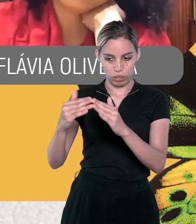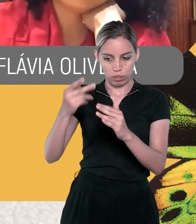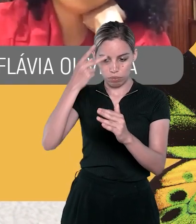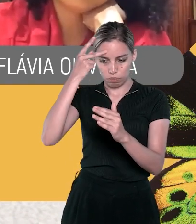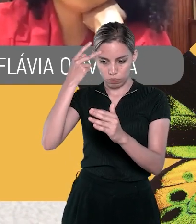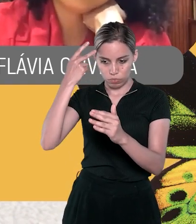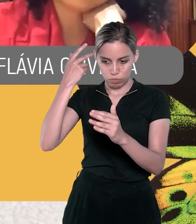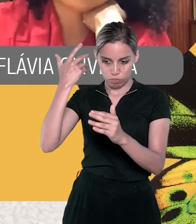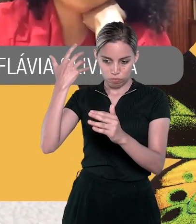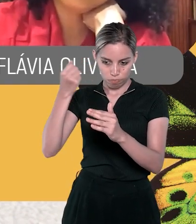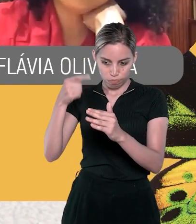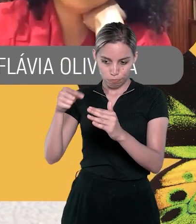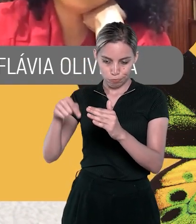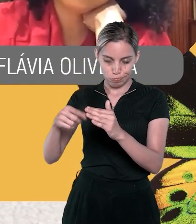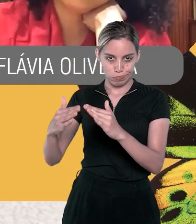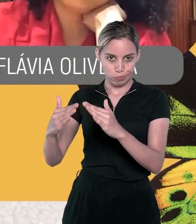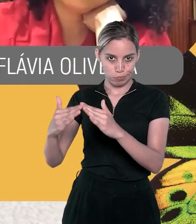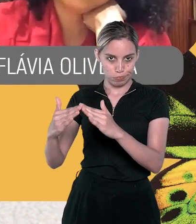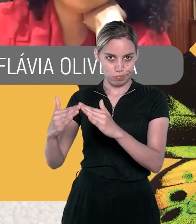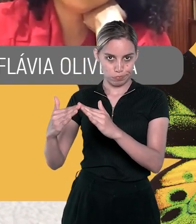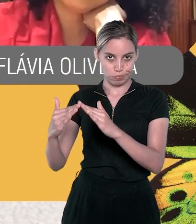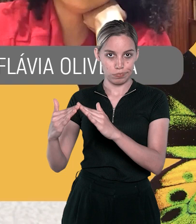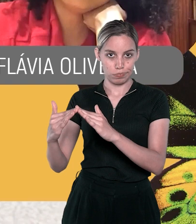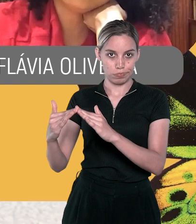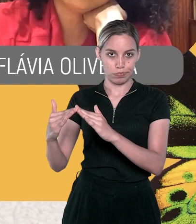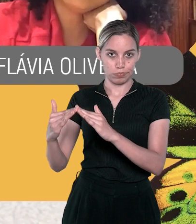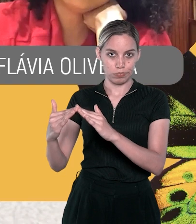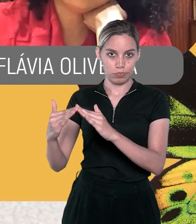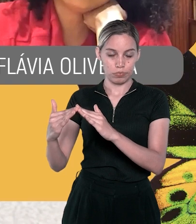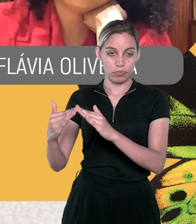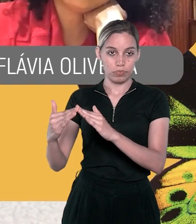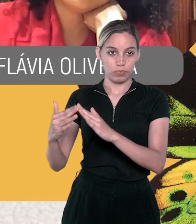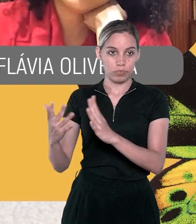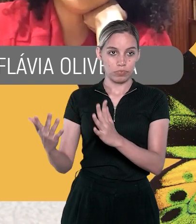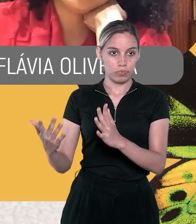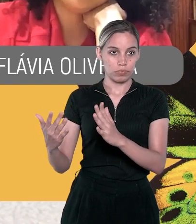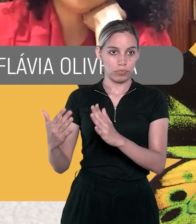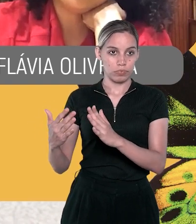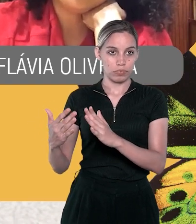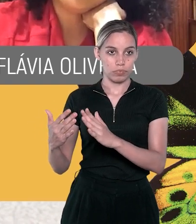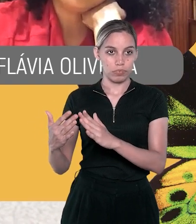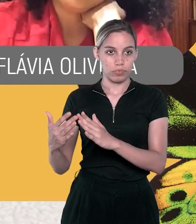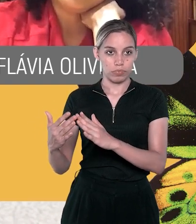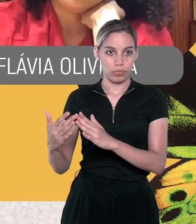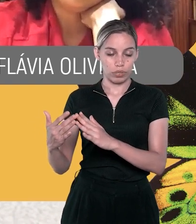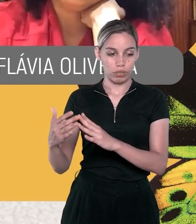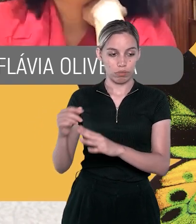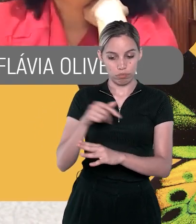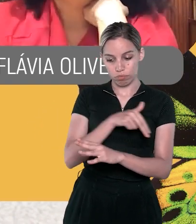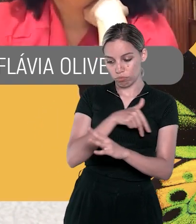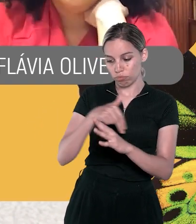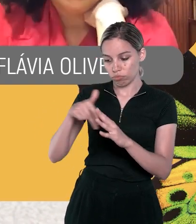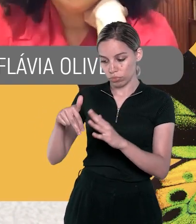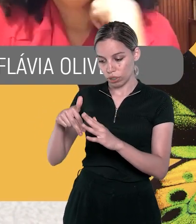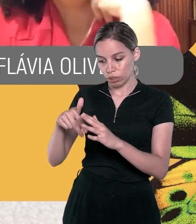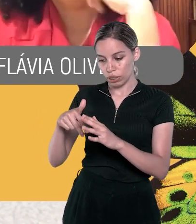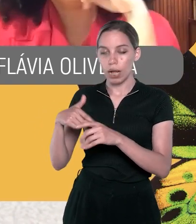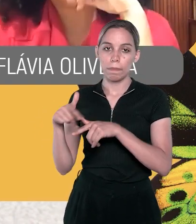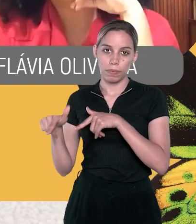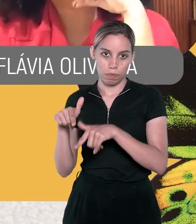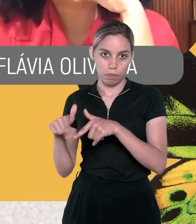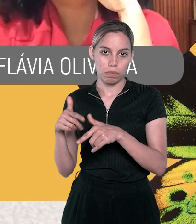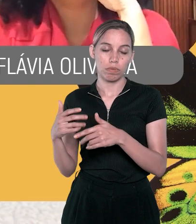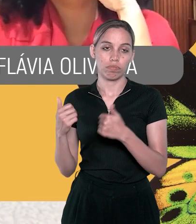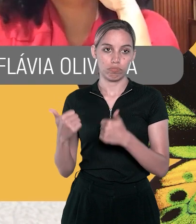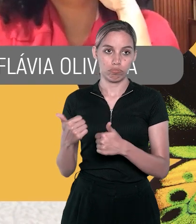Você nada mais emblemático que a entrada de serviço, né? E aí,